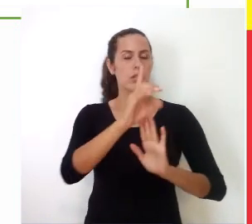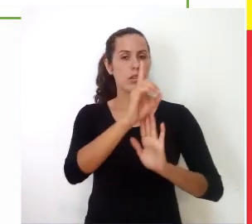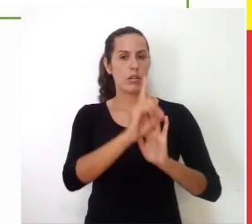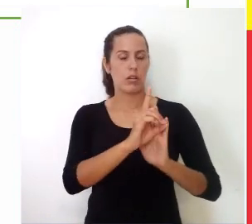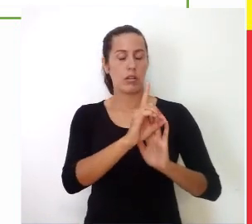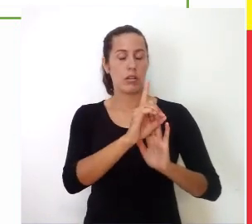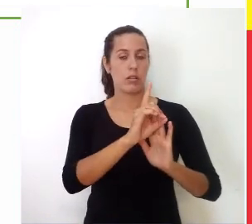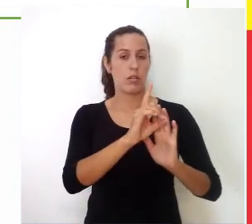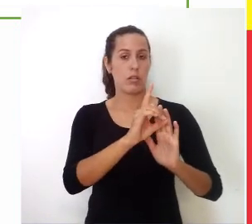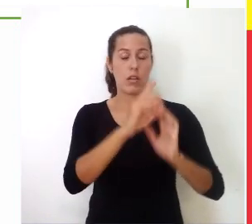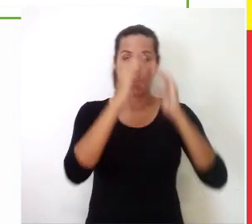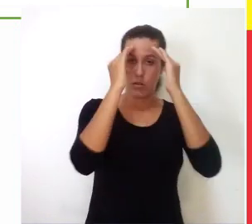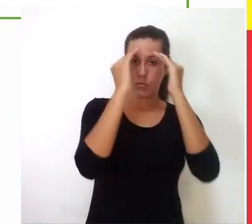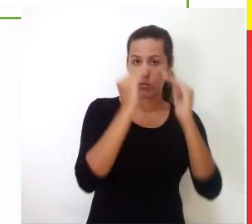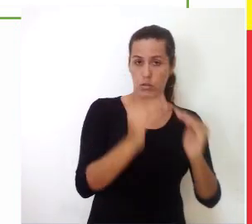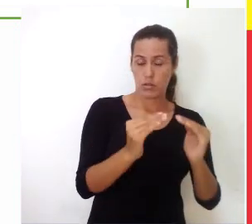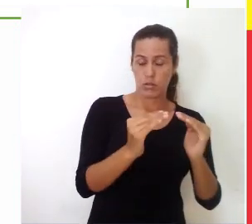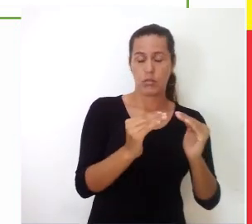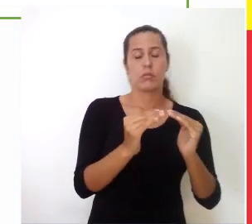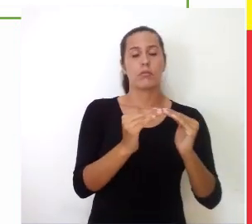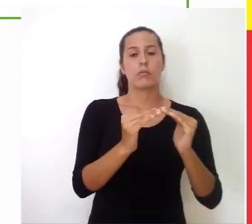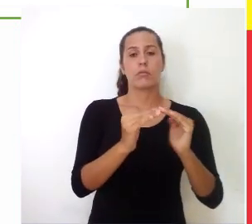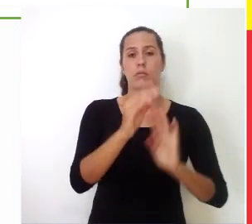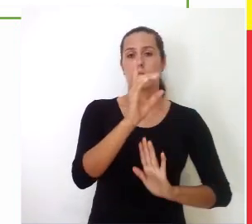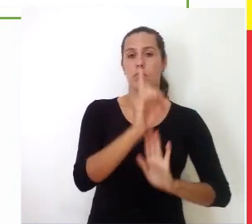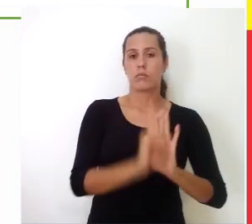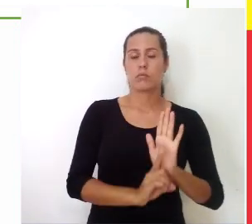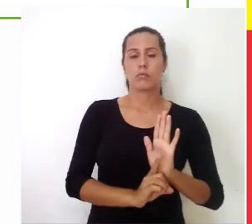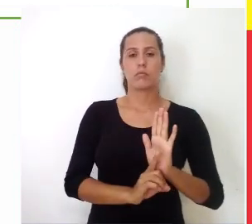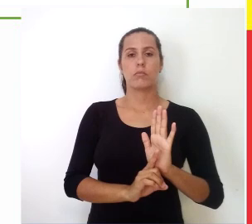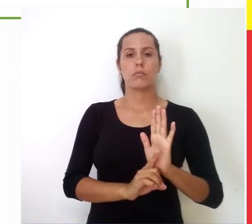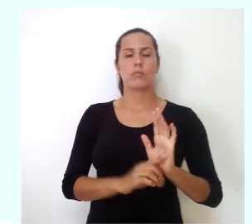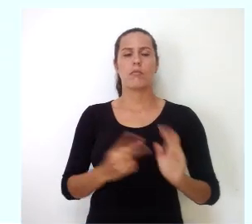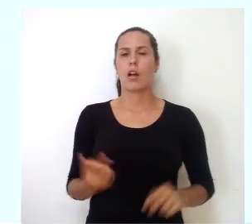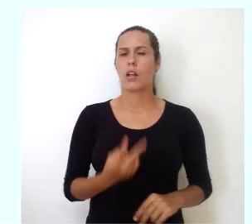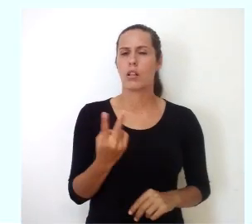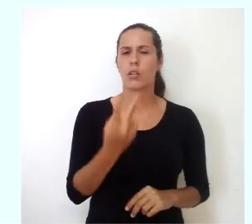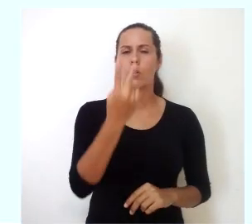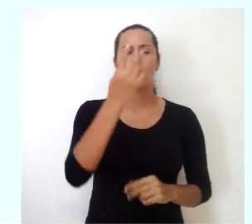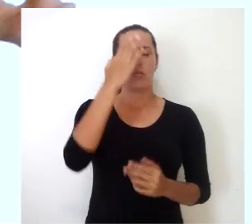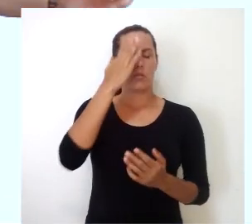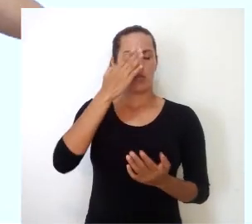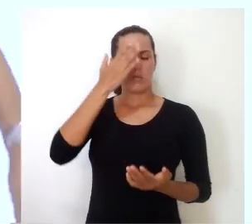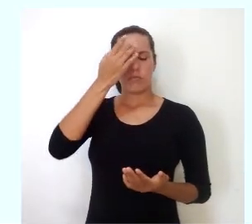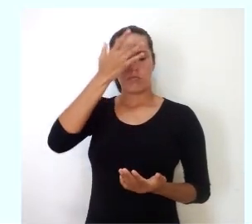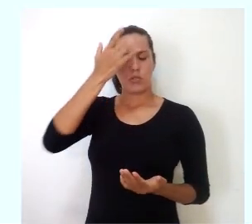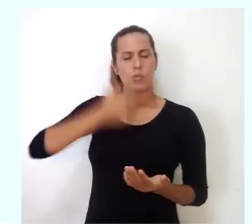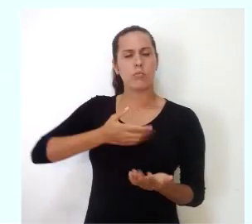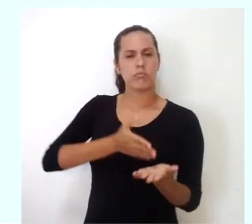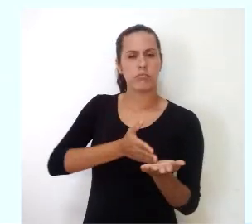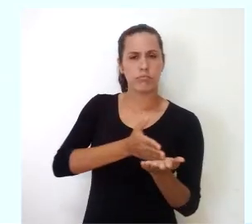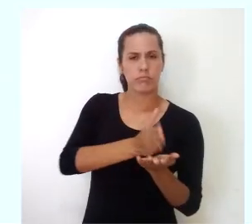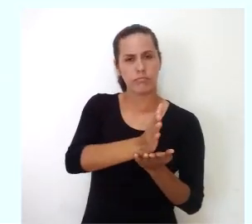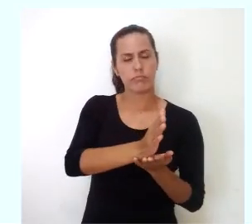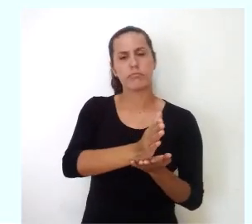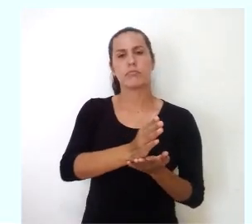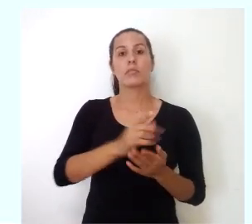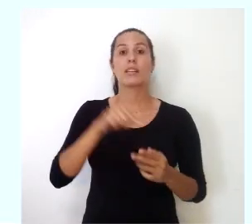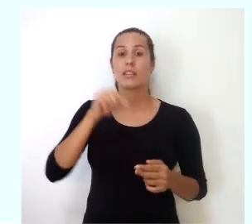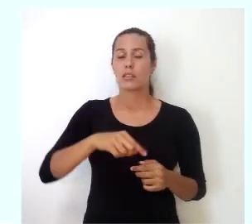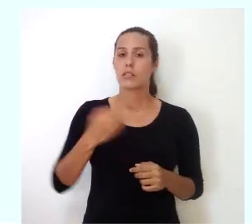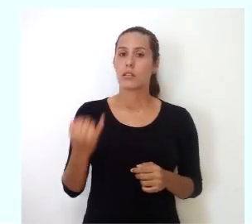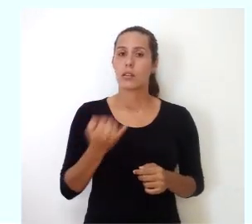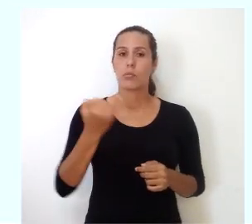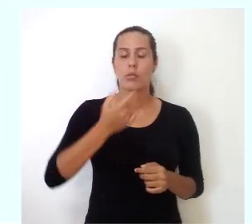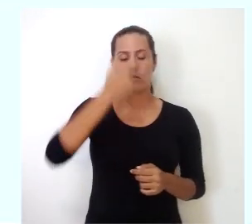respeito, valores, condutas, direitos. Então é importante salientar, isso é importantíssimo para a formação do